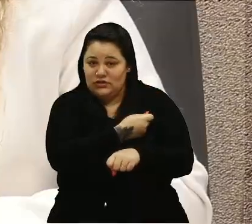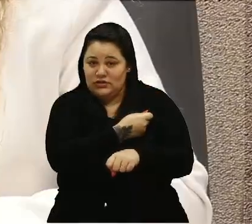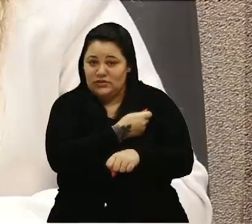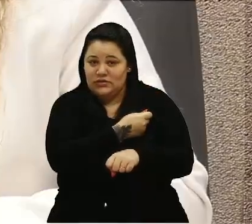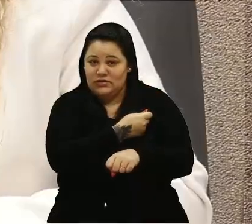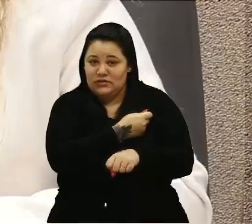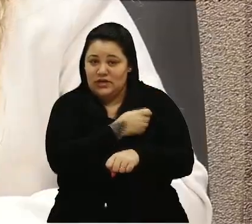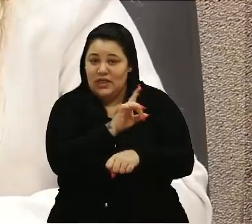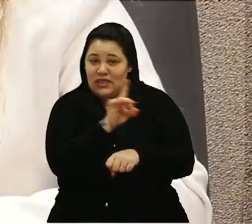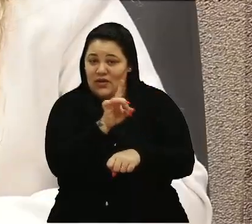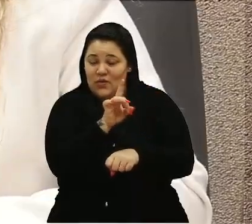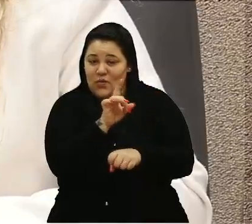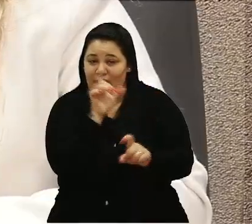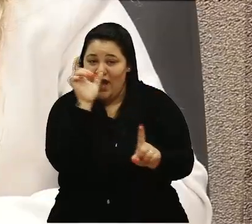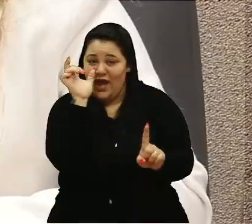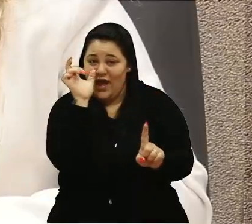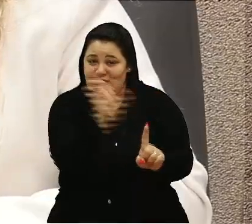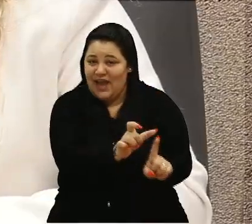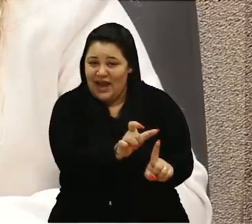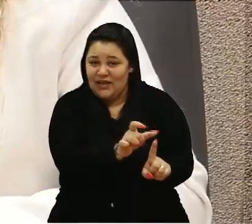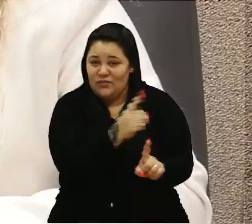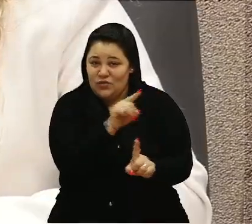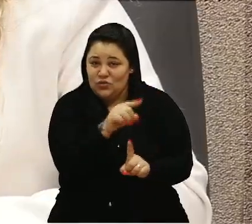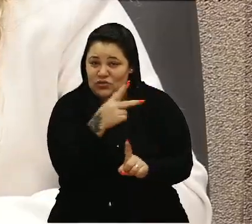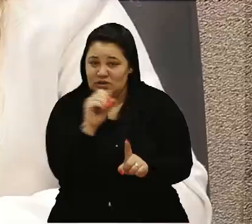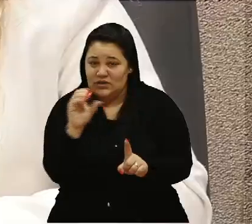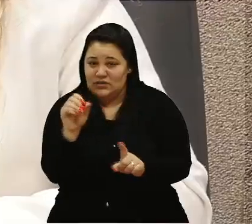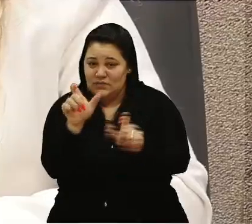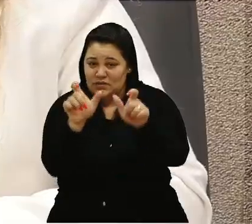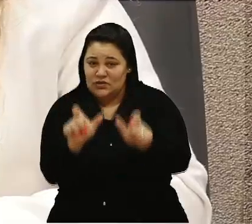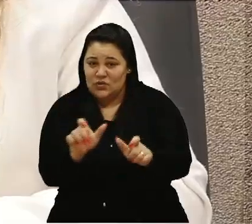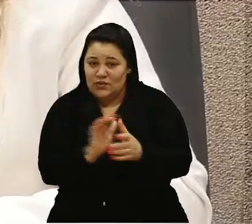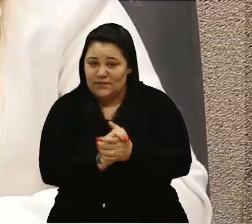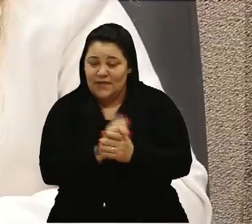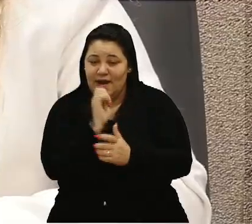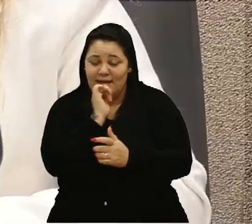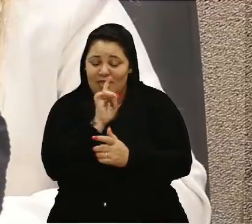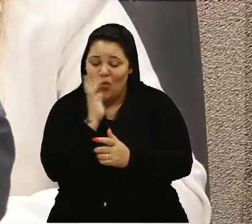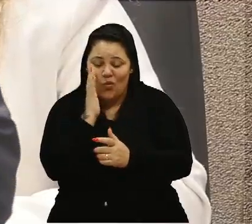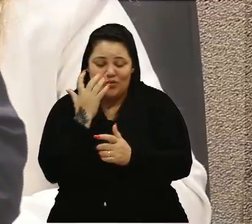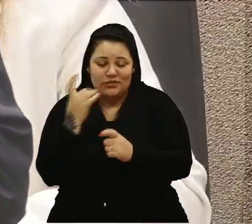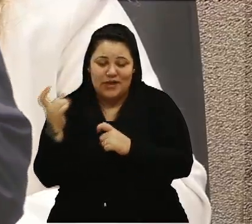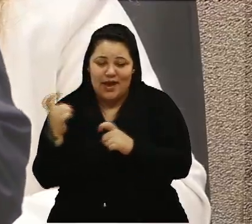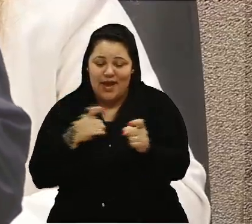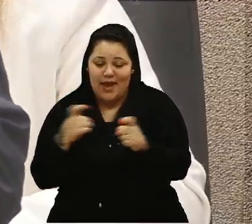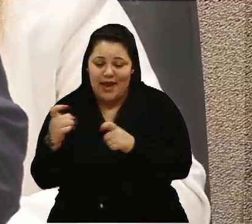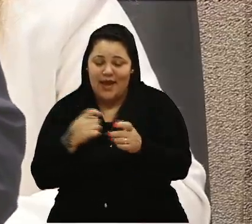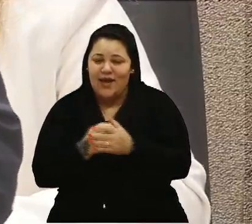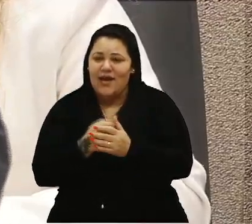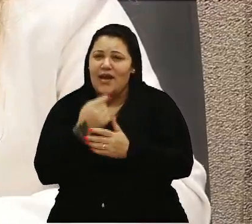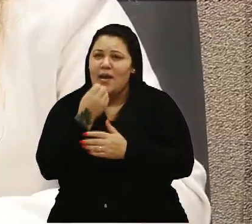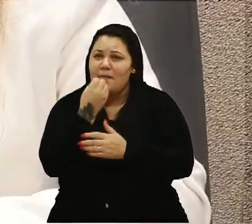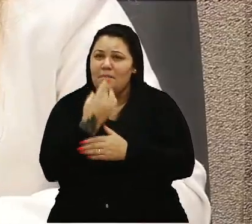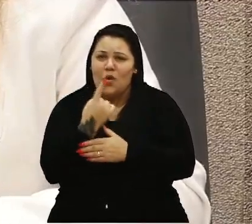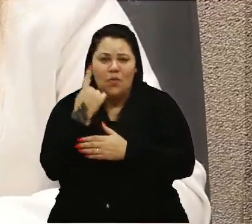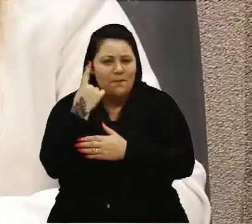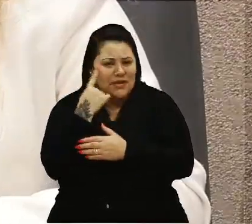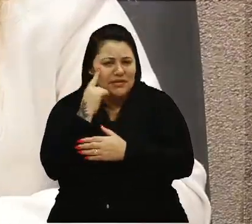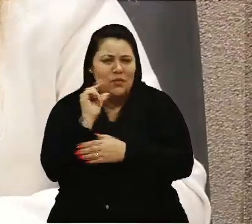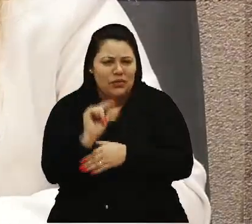e matado 1.200 pessoas numa paulada só, não estaria acontecendo guerra. Então, acho que é bom refletir sobre isso. Obrigado,